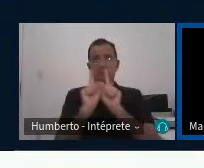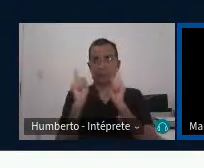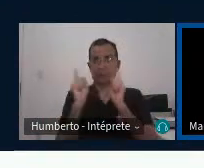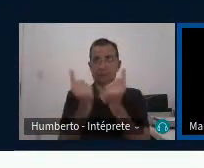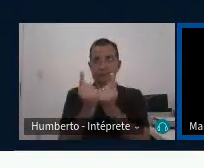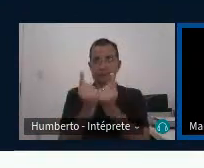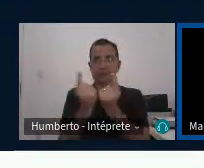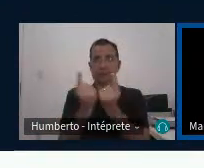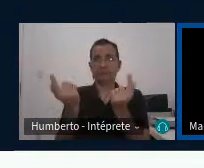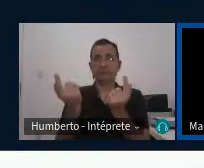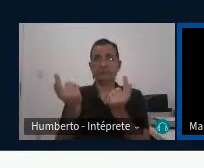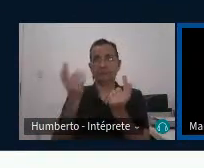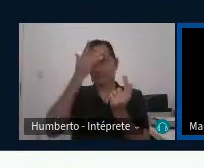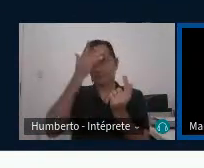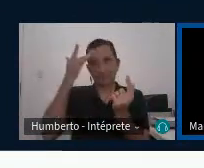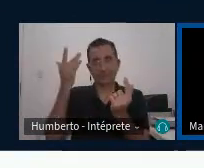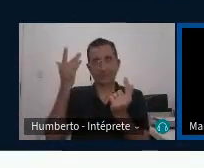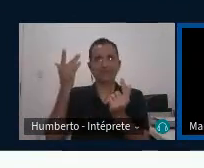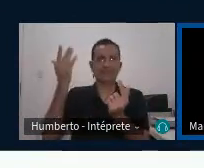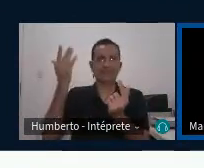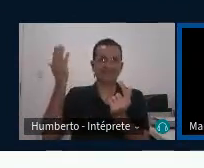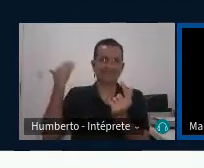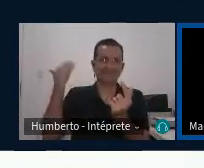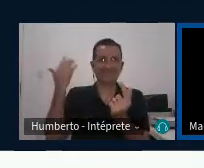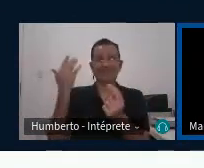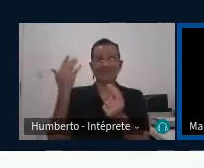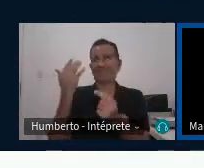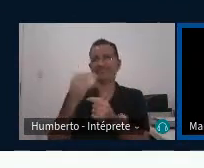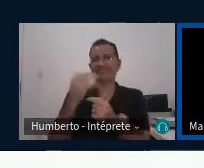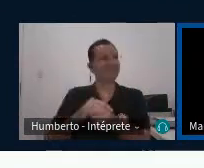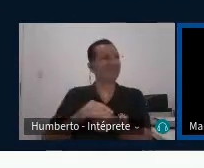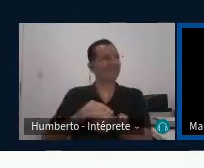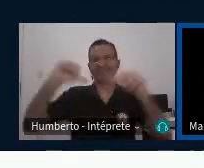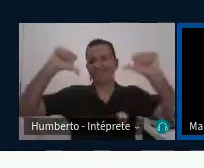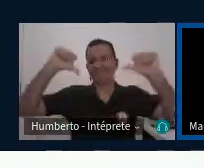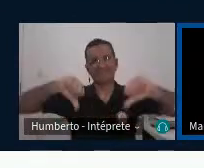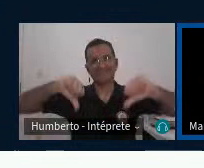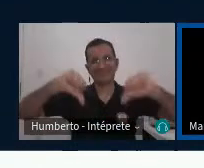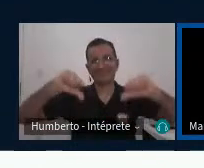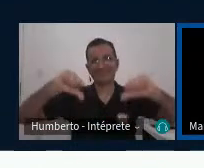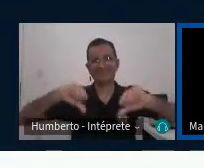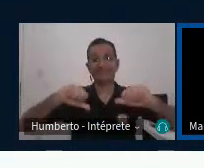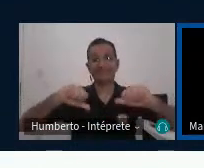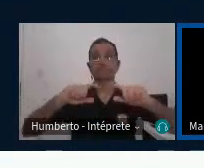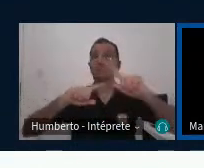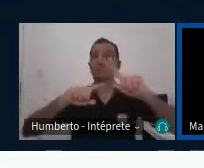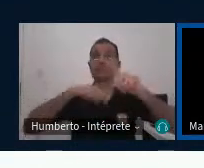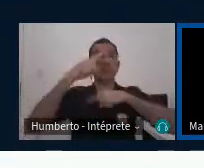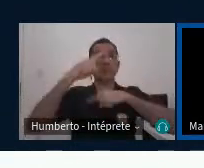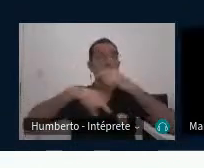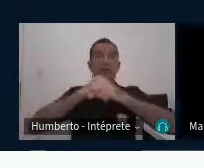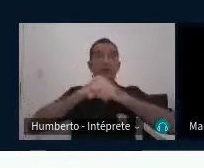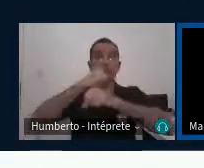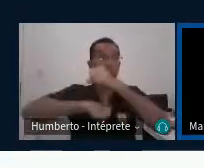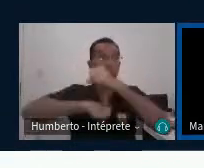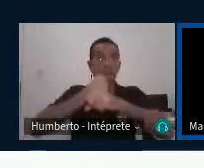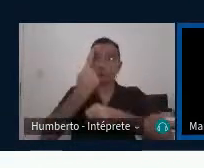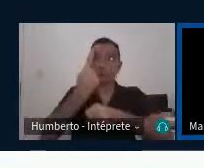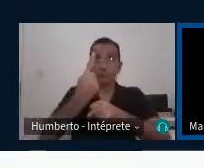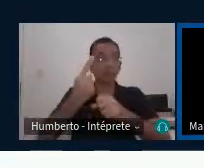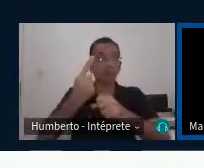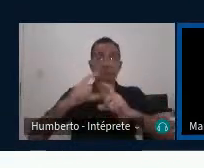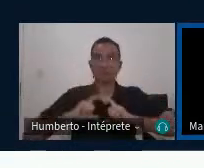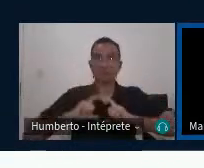que um ano foi muito ruim, a ponto de não conseguir entregar nada, outro ano saiu medalhista. Como também já vi a equipe